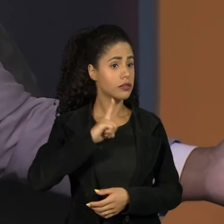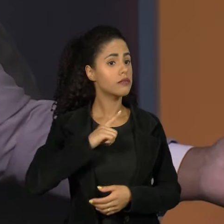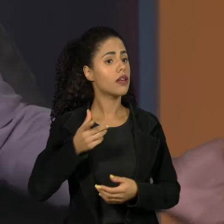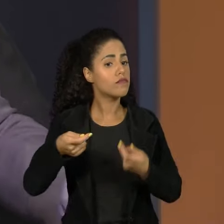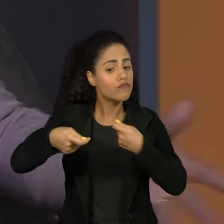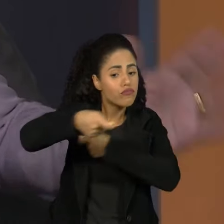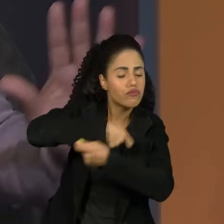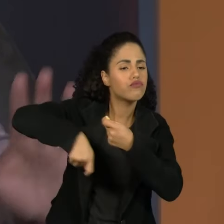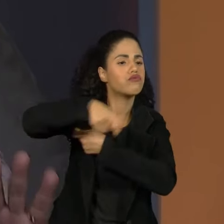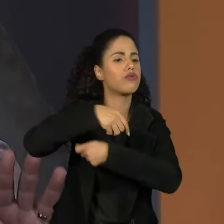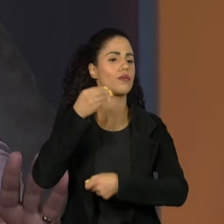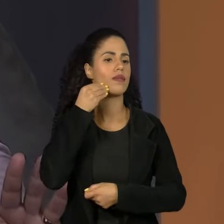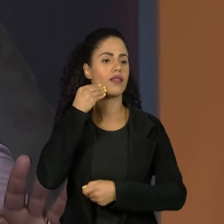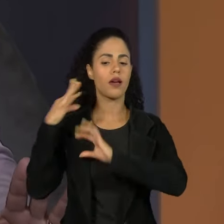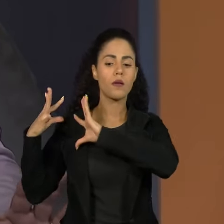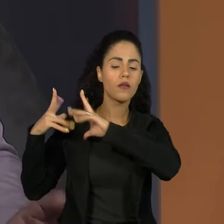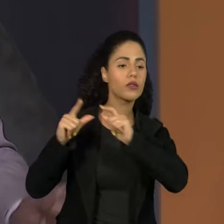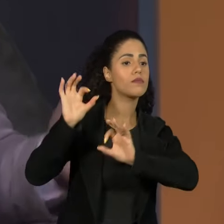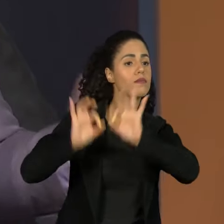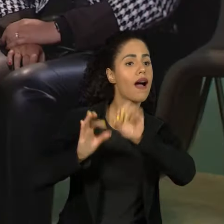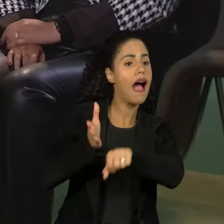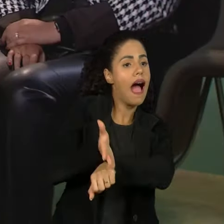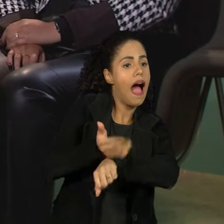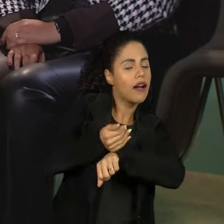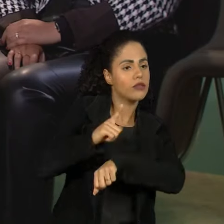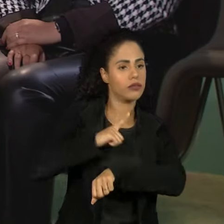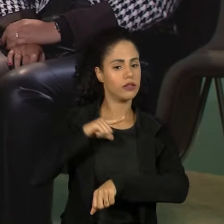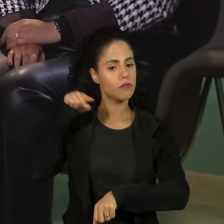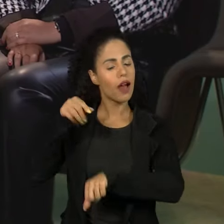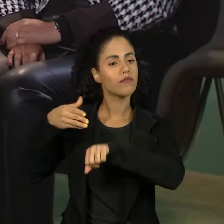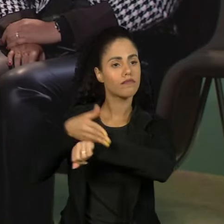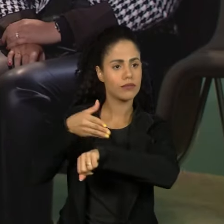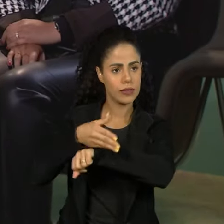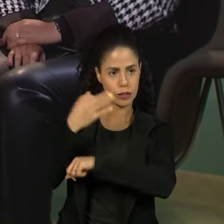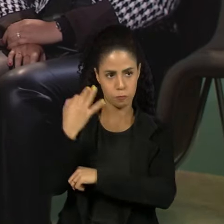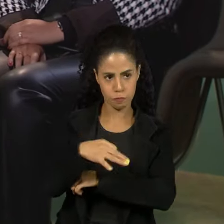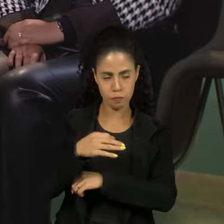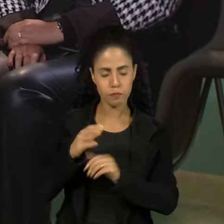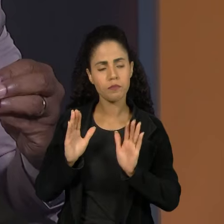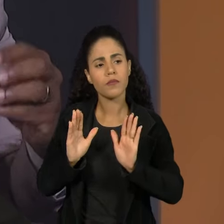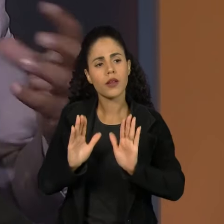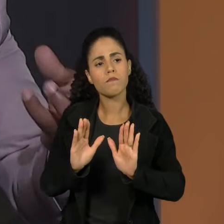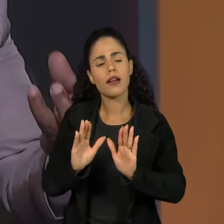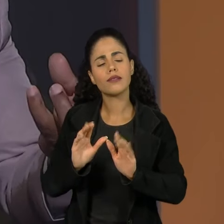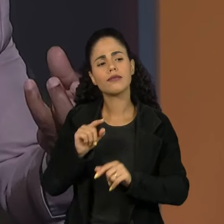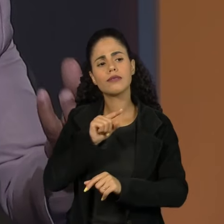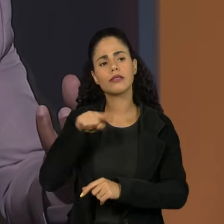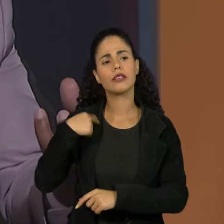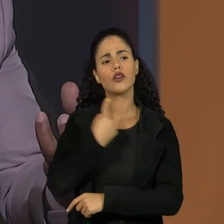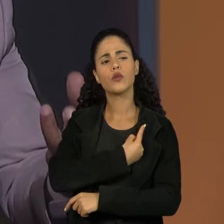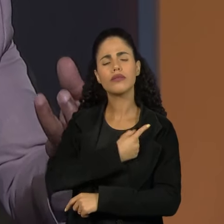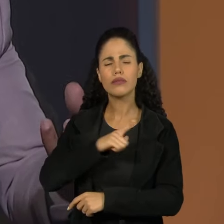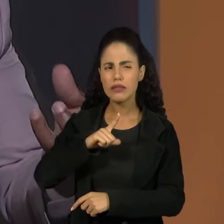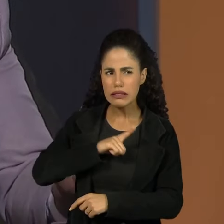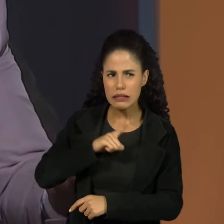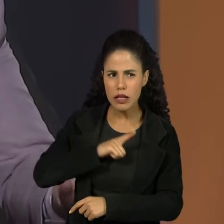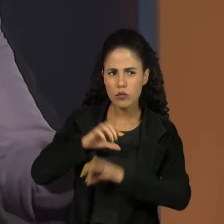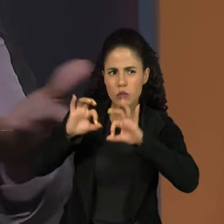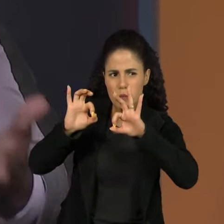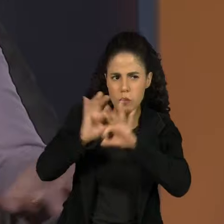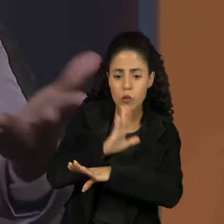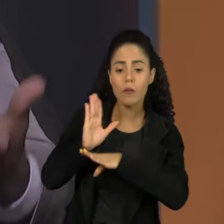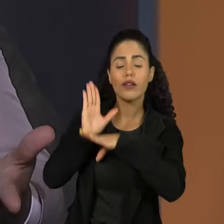mercado aberto para todos aqueles que se preparam, né, para estar participando dele. Nós temos mecanismos que possam